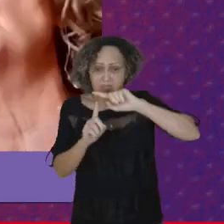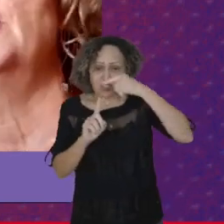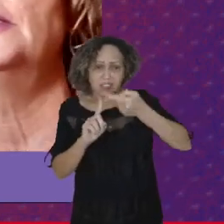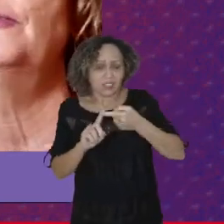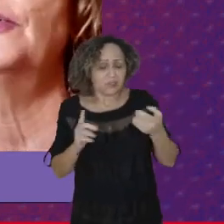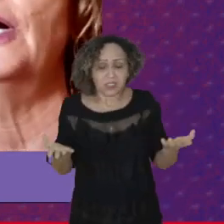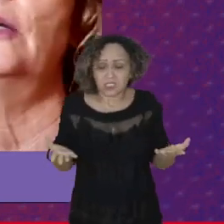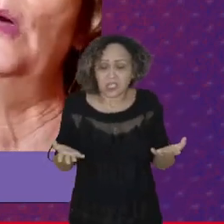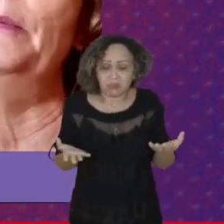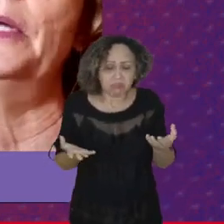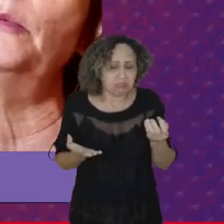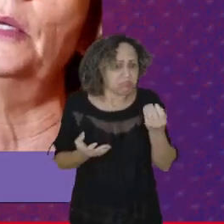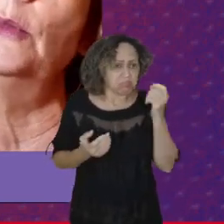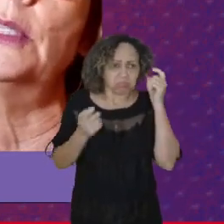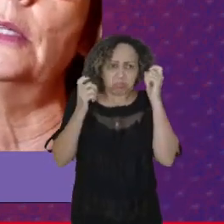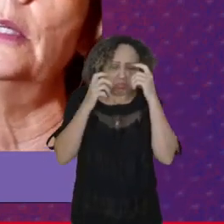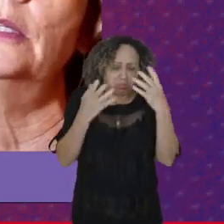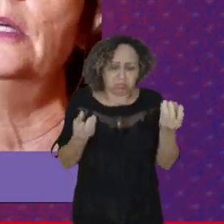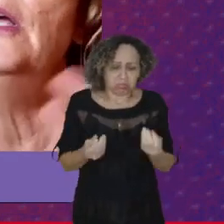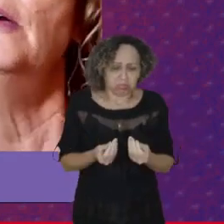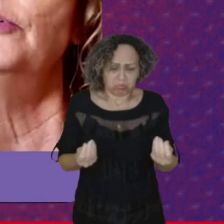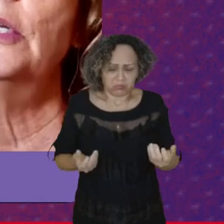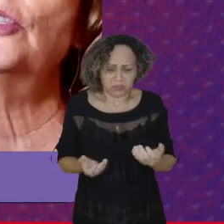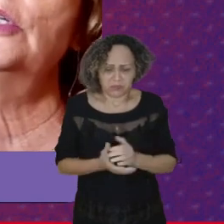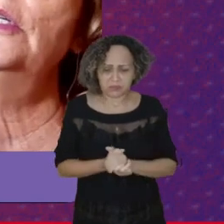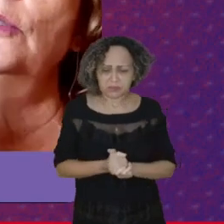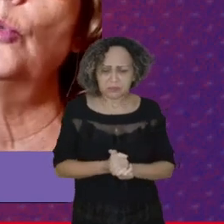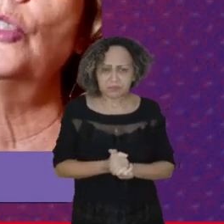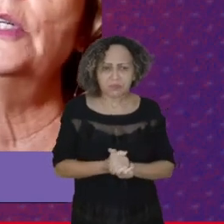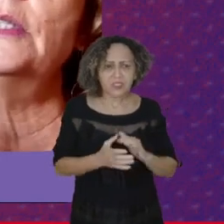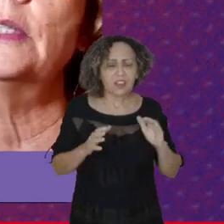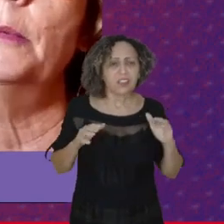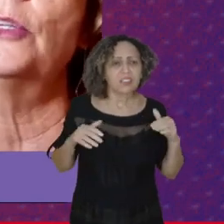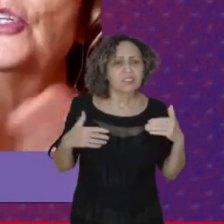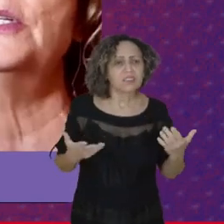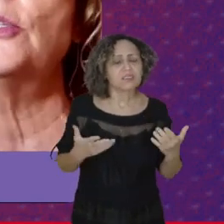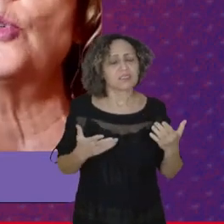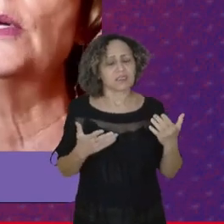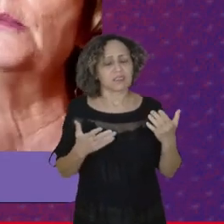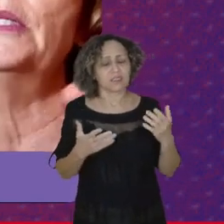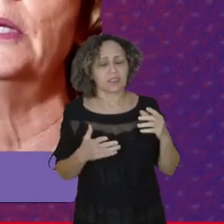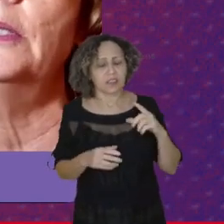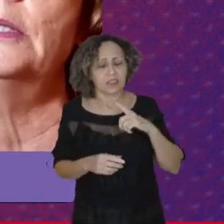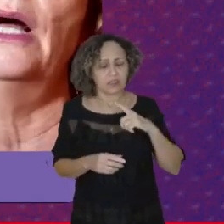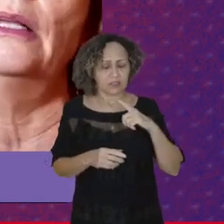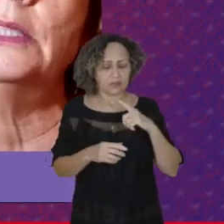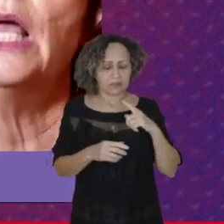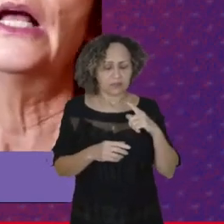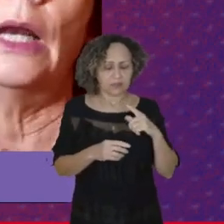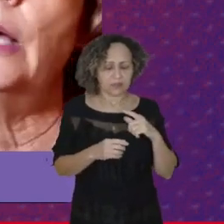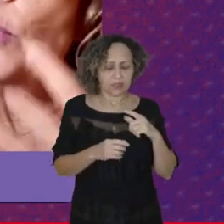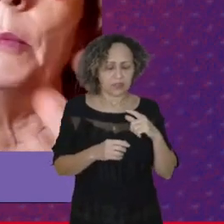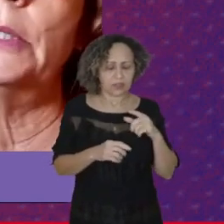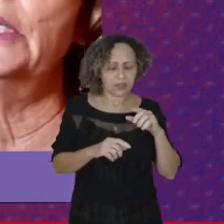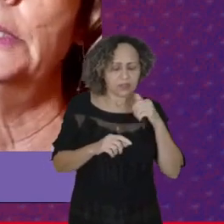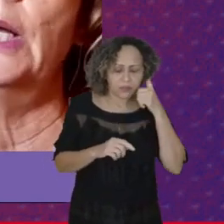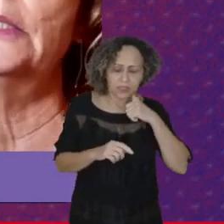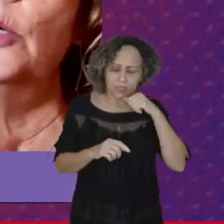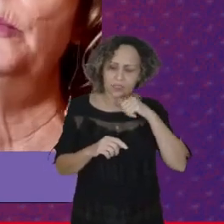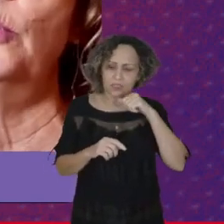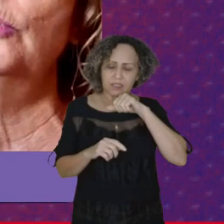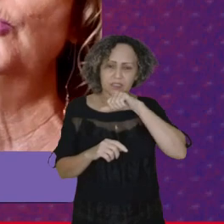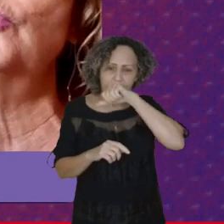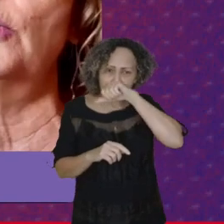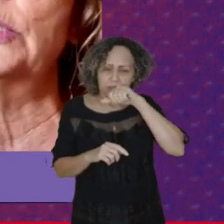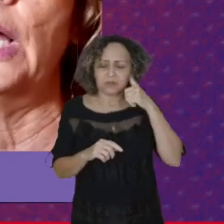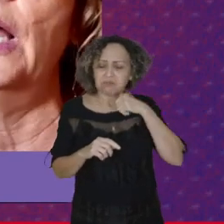únicos serviços que ainda ficaram abertos para nos atender foram as grandes urgências e emergências com as maternidades. Claro que a